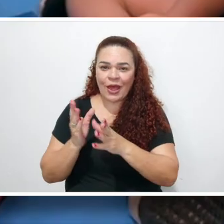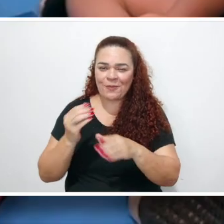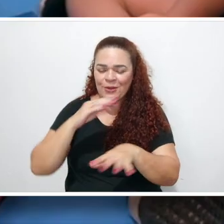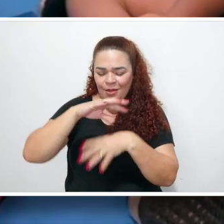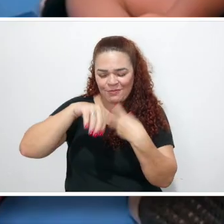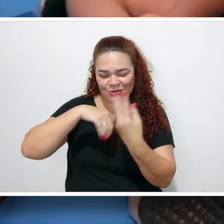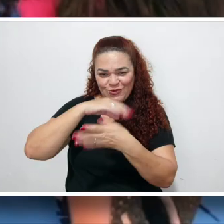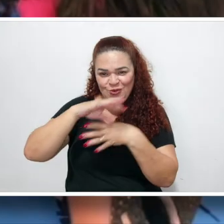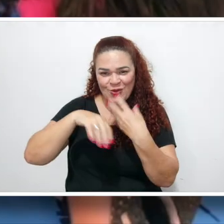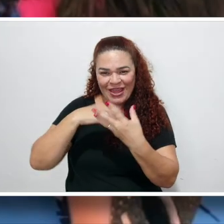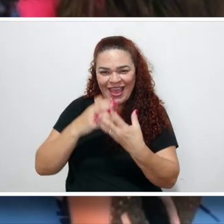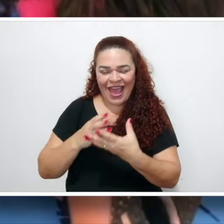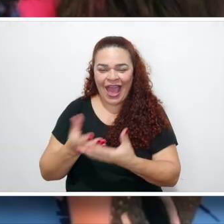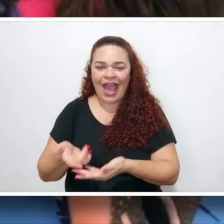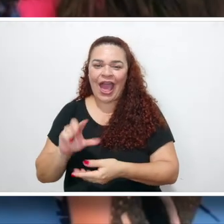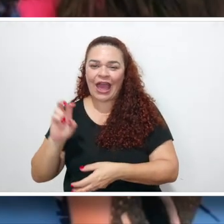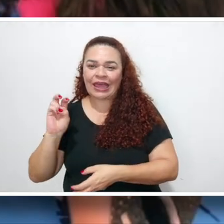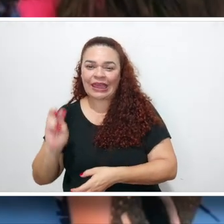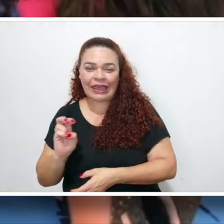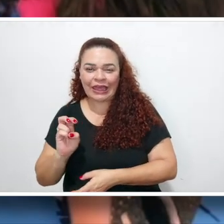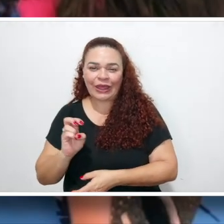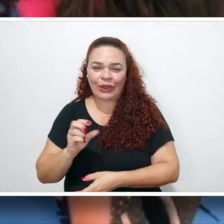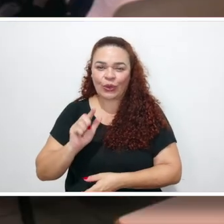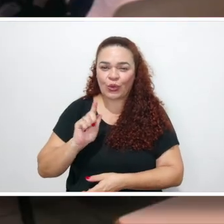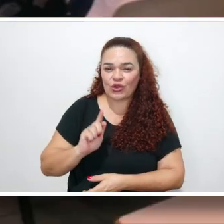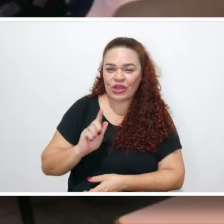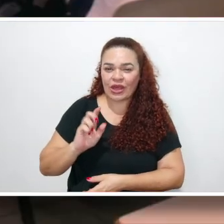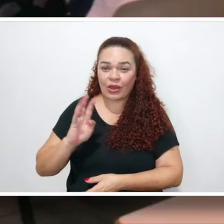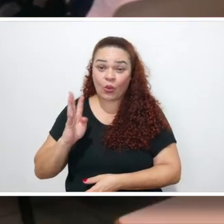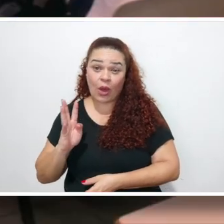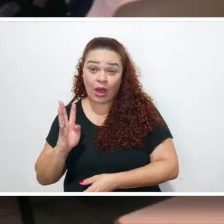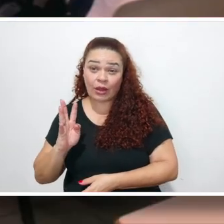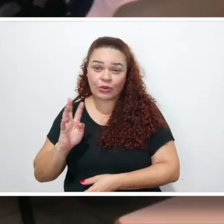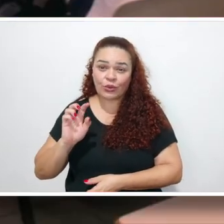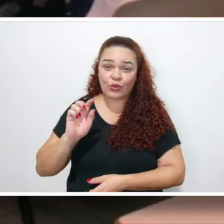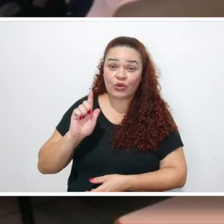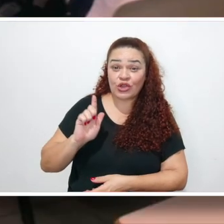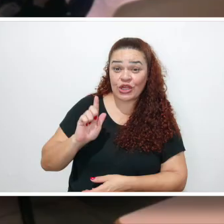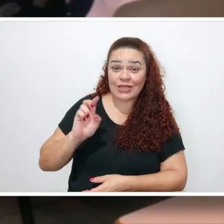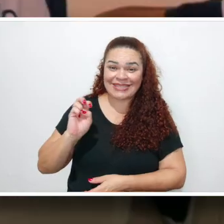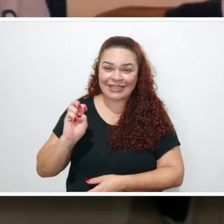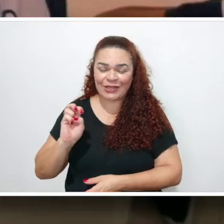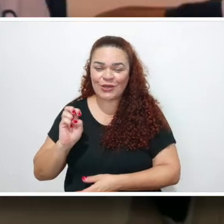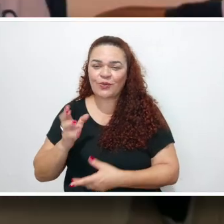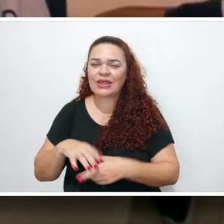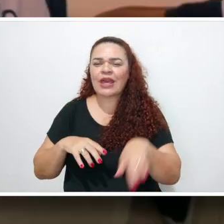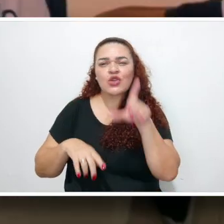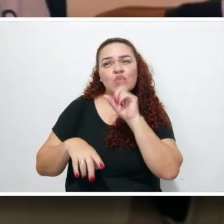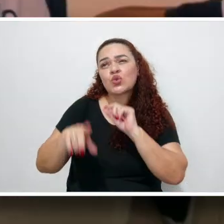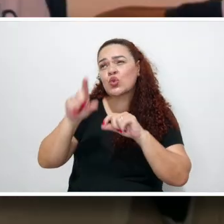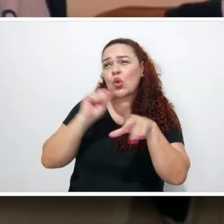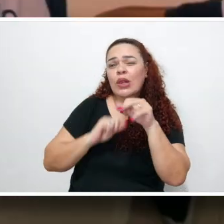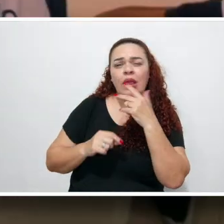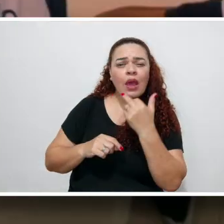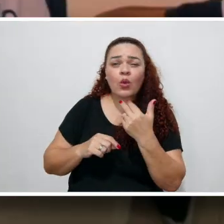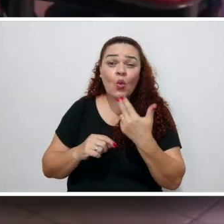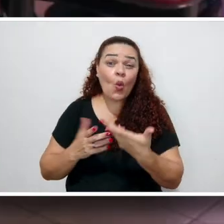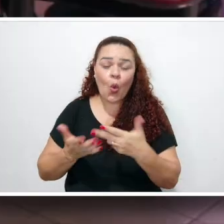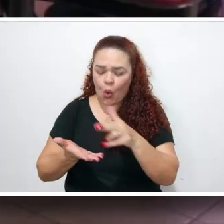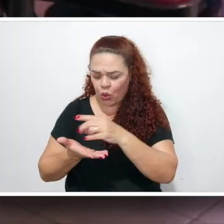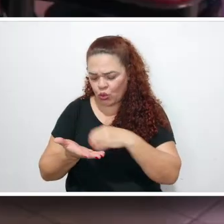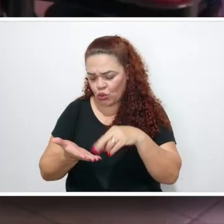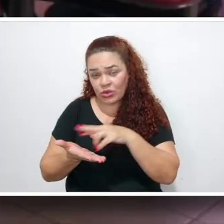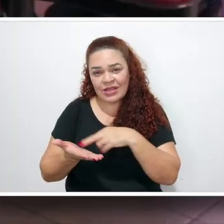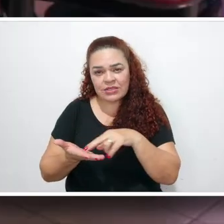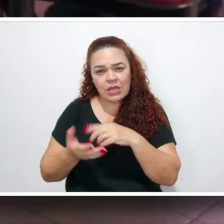porque iriam misturar todas as turmas, quinto ano, G4, G5. Então as crianças iam pela cor da